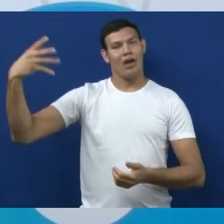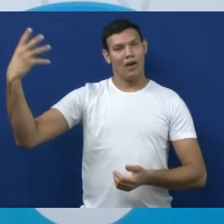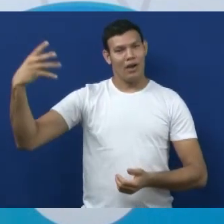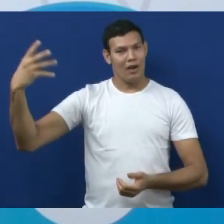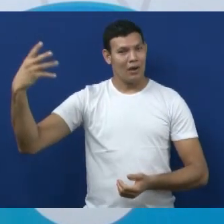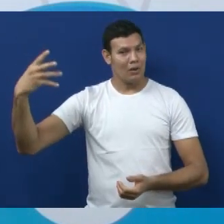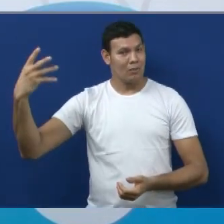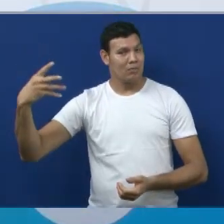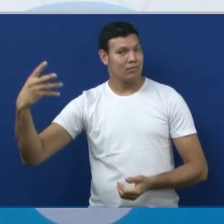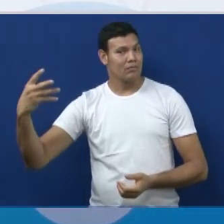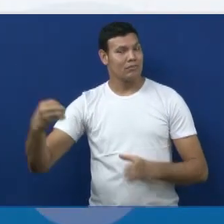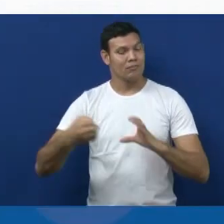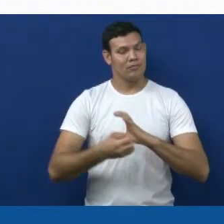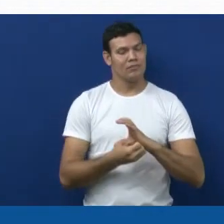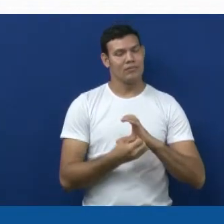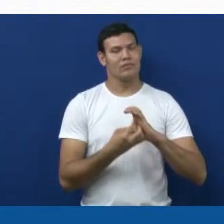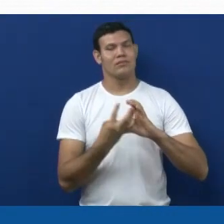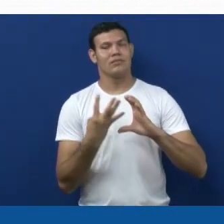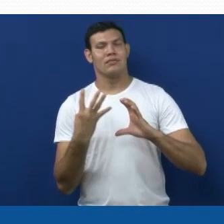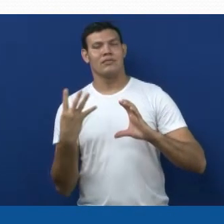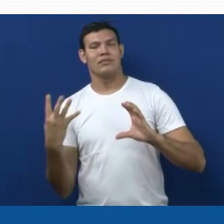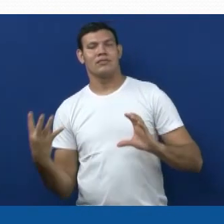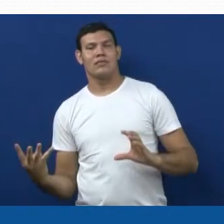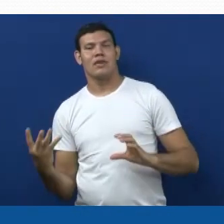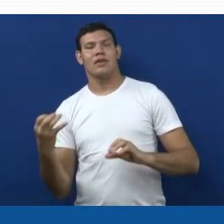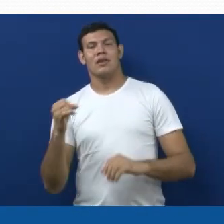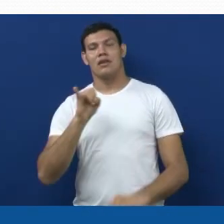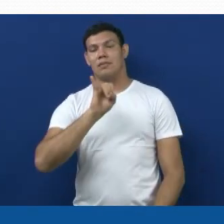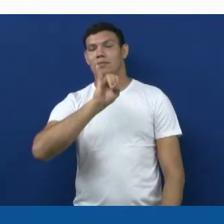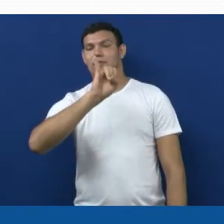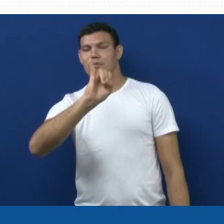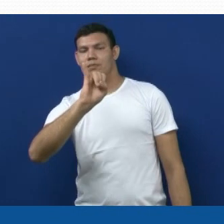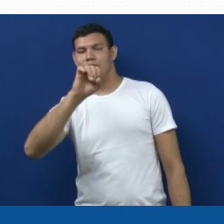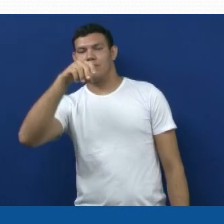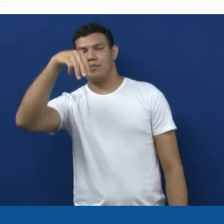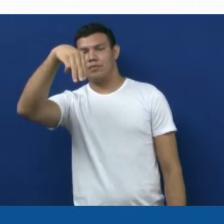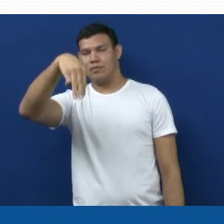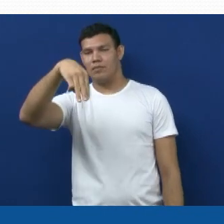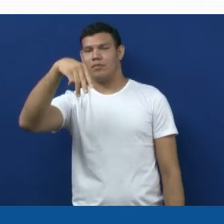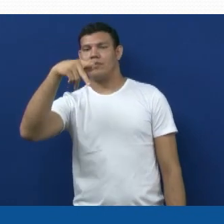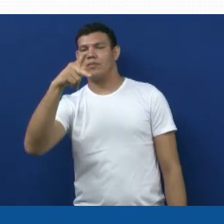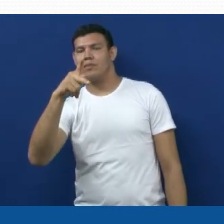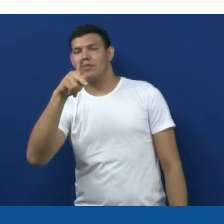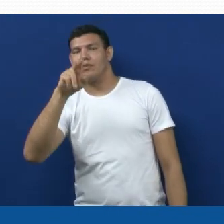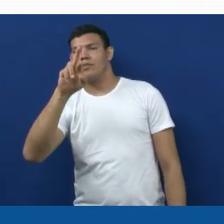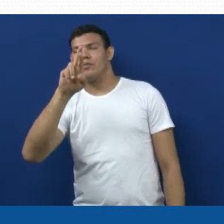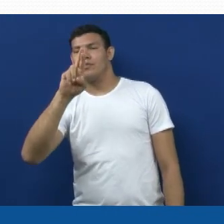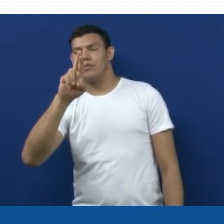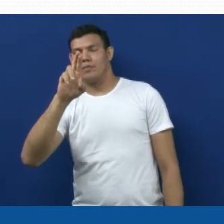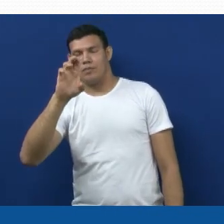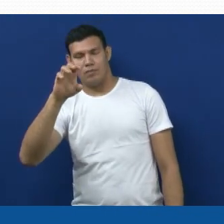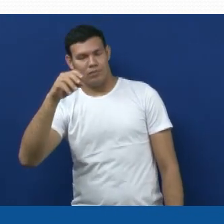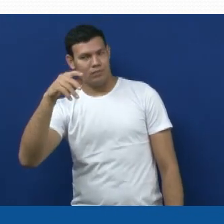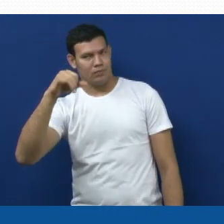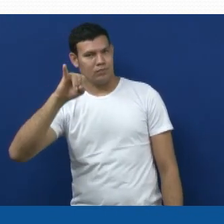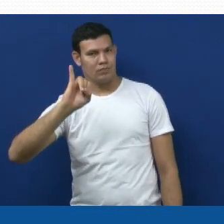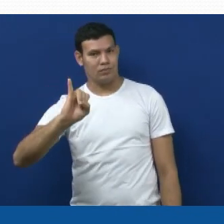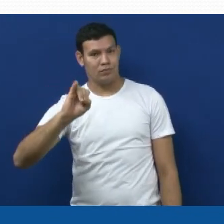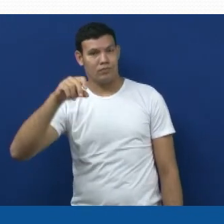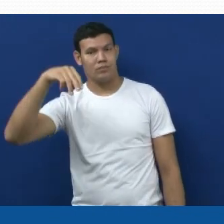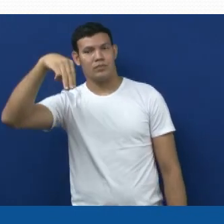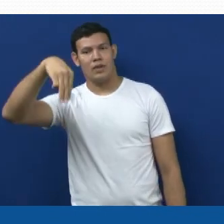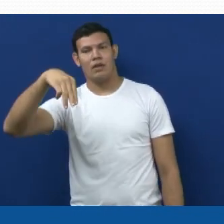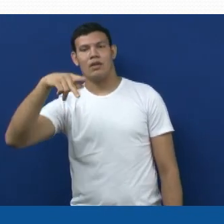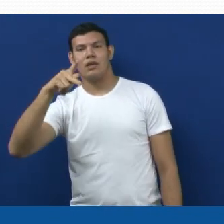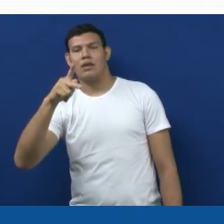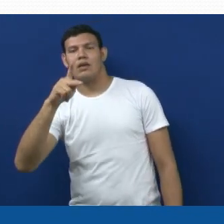propriedade geral da matéria, que é a impenetrabilidade. Eu acho que você já ouviu falar sobre isso também. Dois